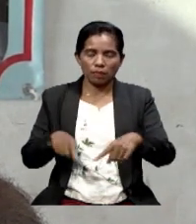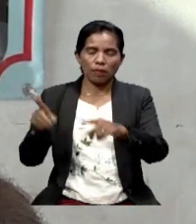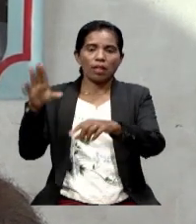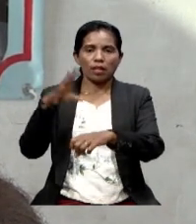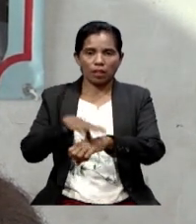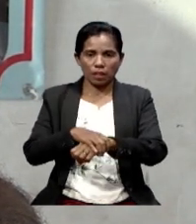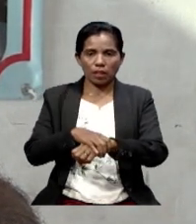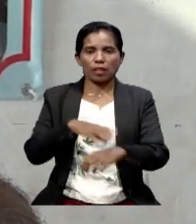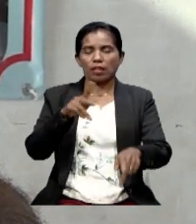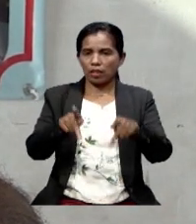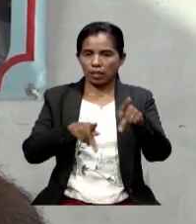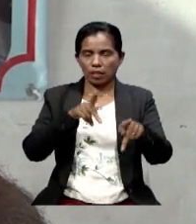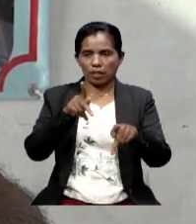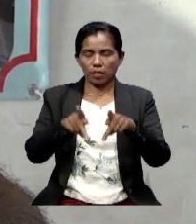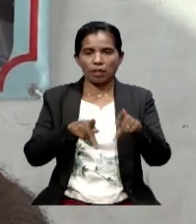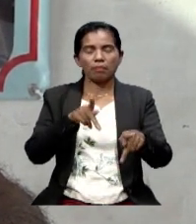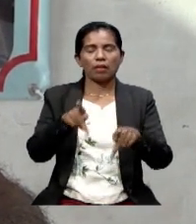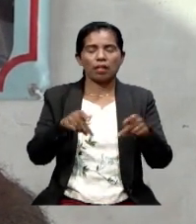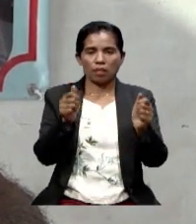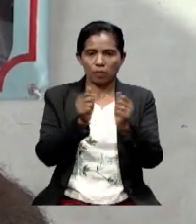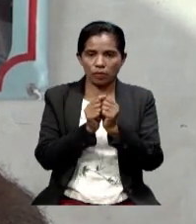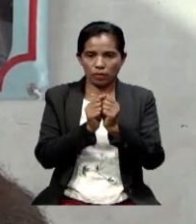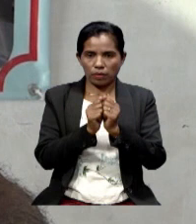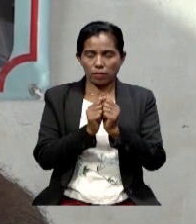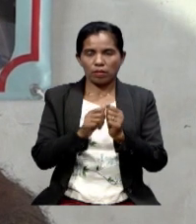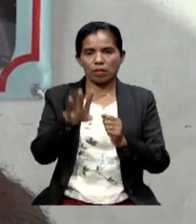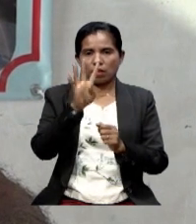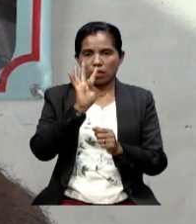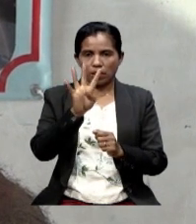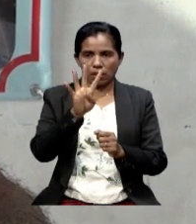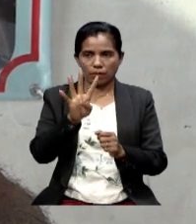captura suspeito hamutuk nain